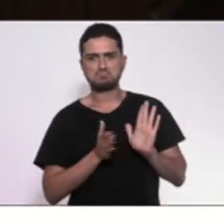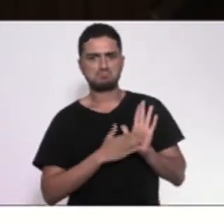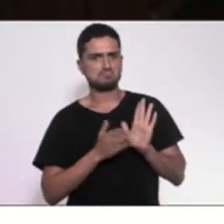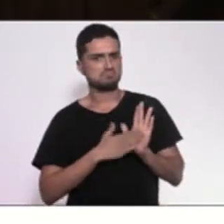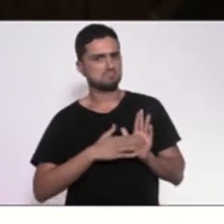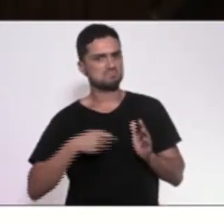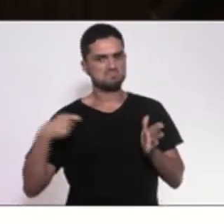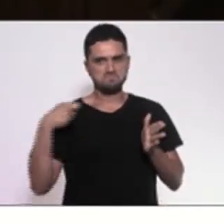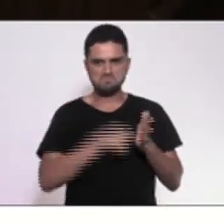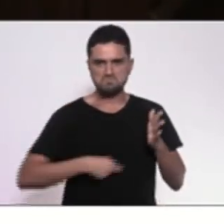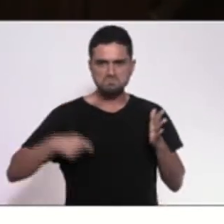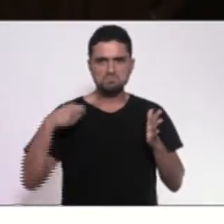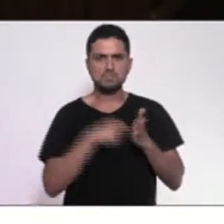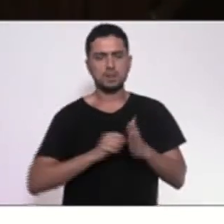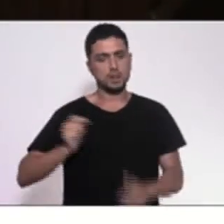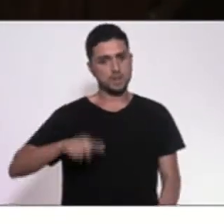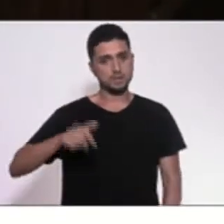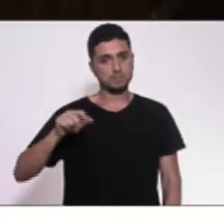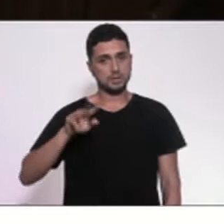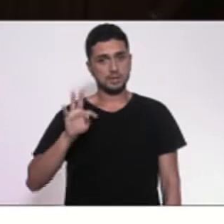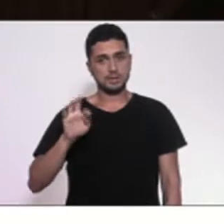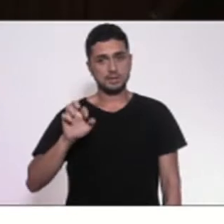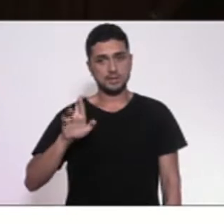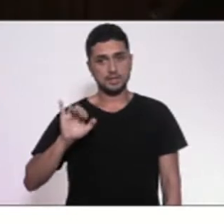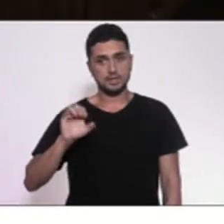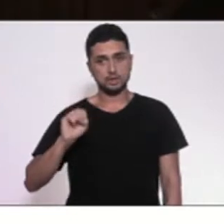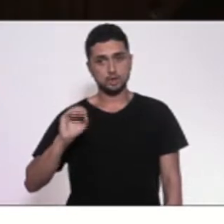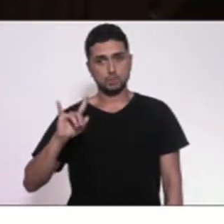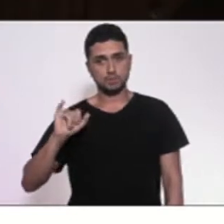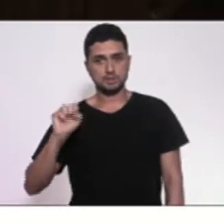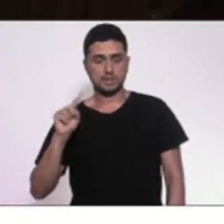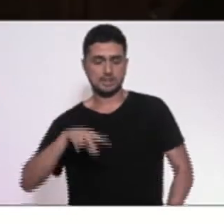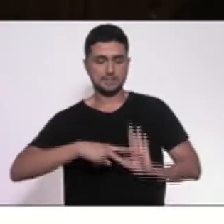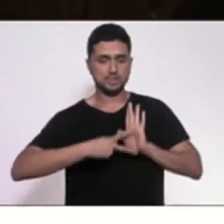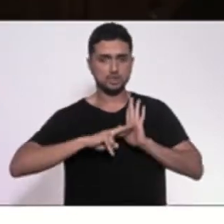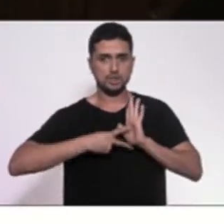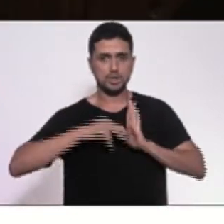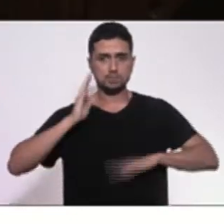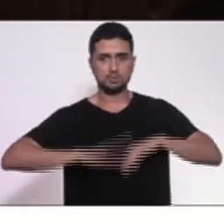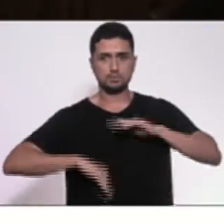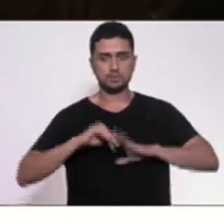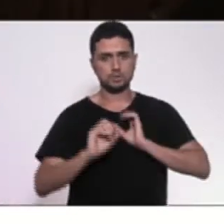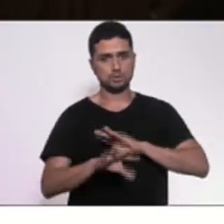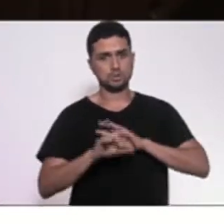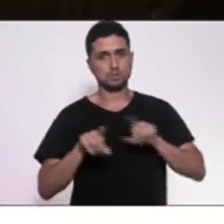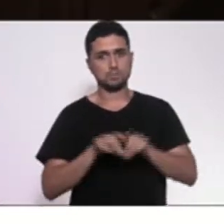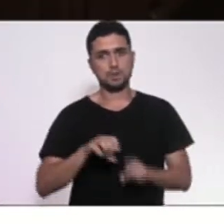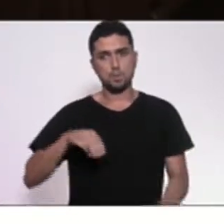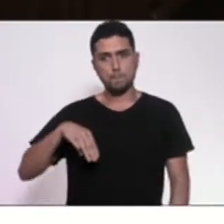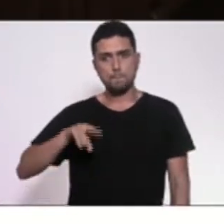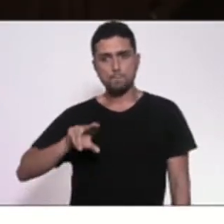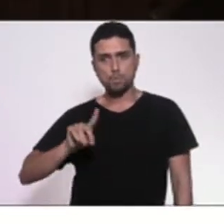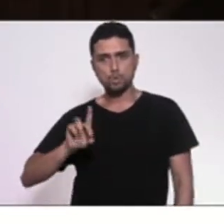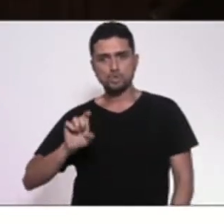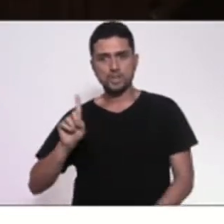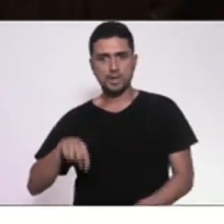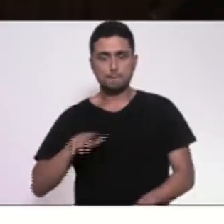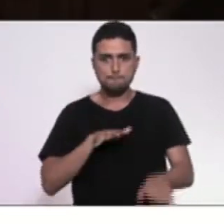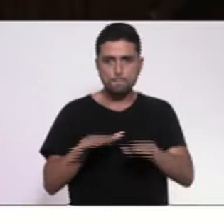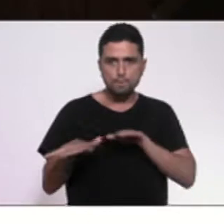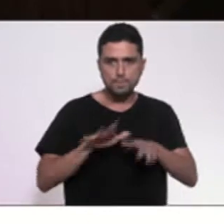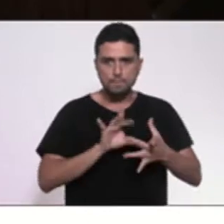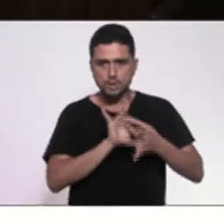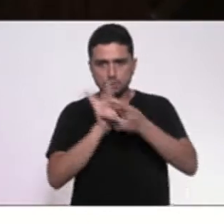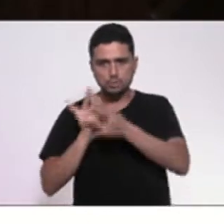Teresópolis. Carol é do Sindicato dos Profissionais da Educação e pela coordenação do MUD, Movimento Unificado